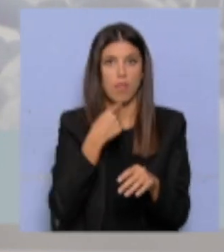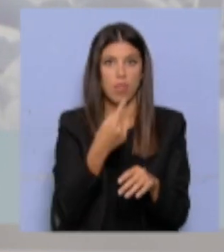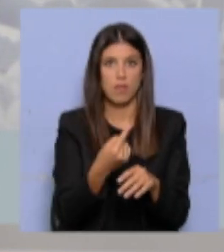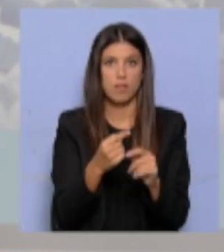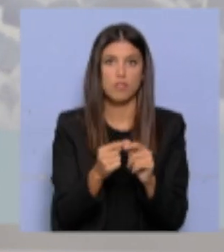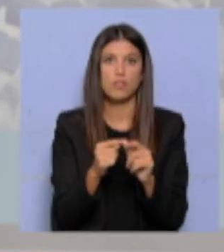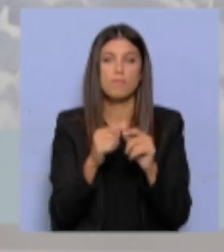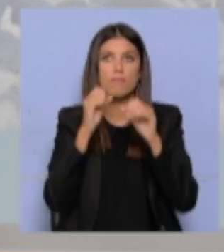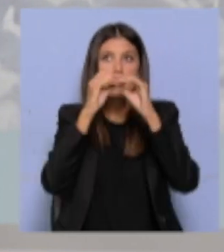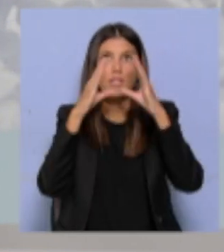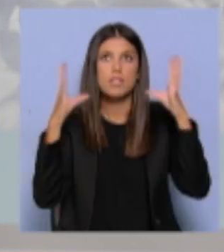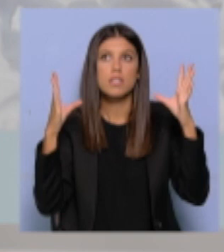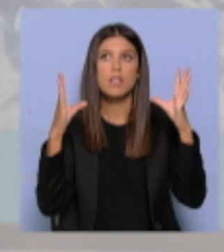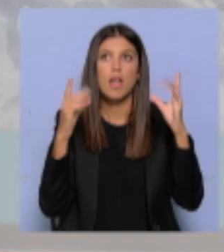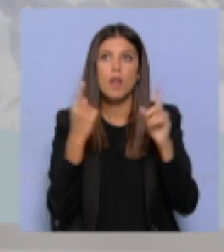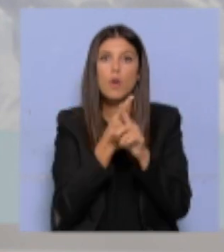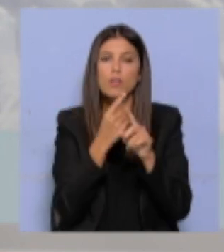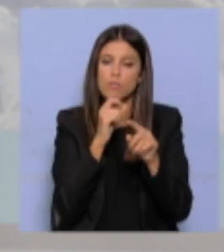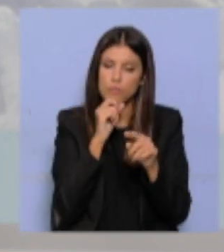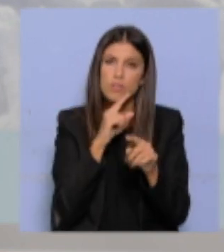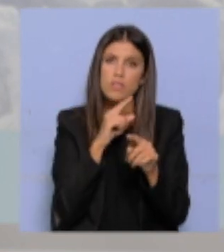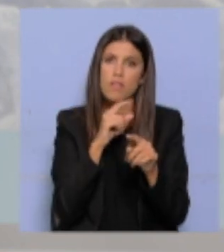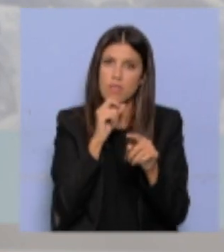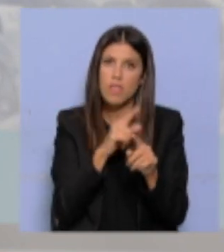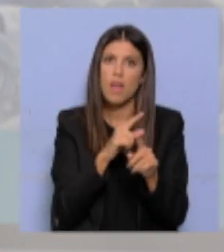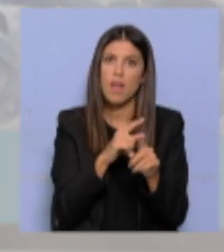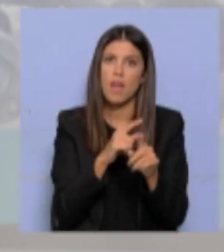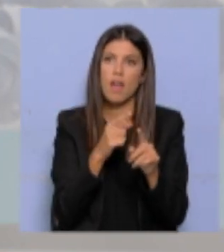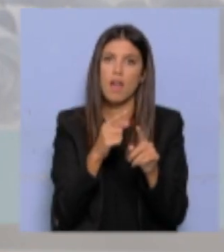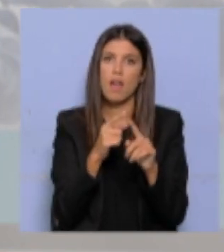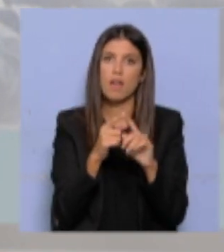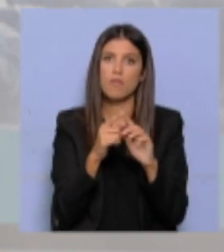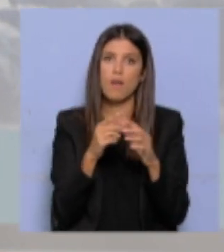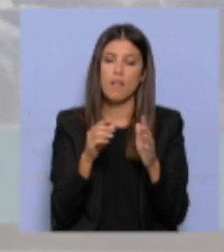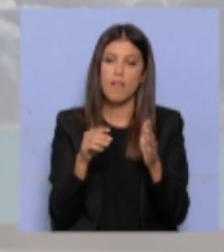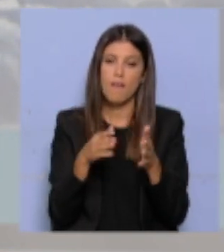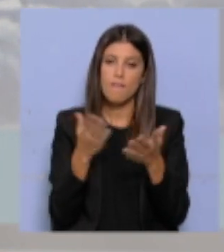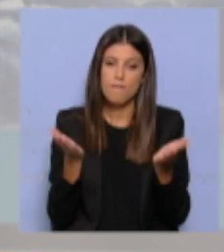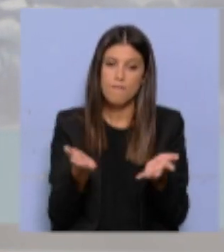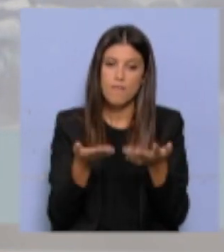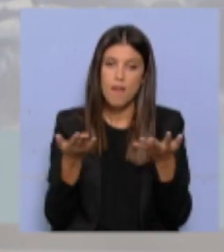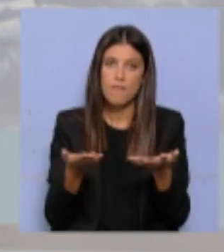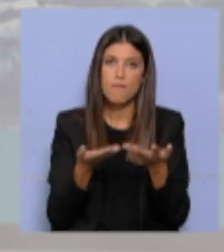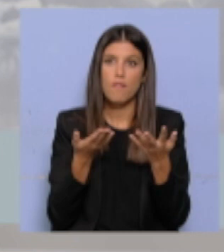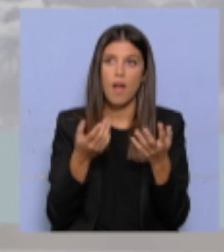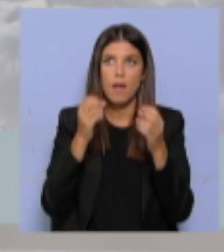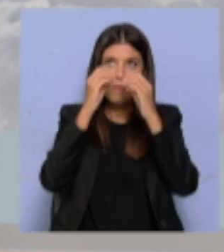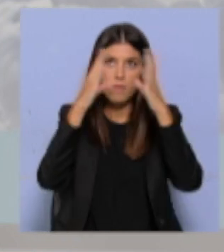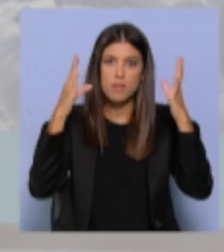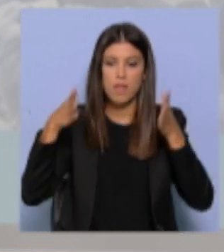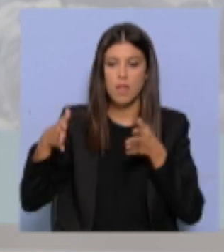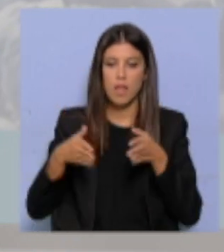possível leva-nos a pensarmos, a imaginarmos, de facto, novos